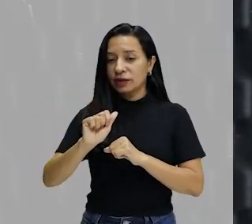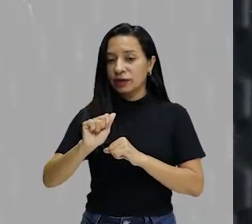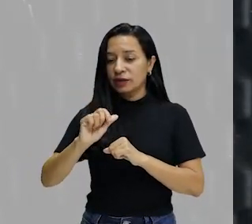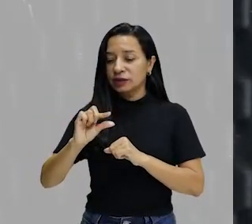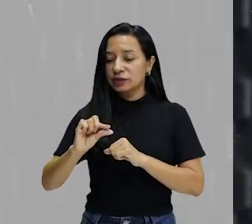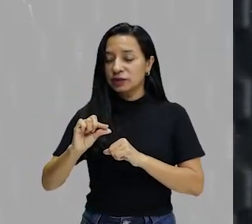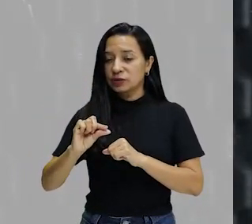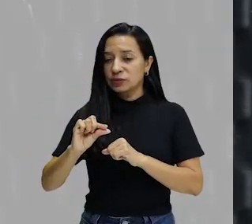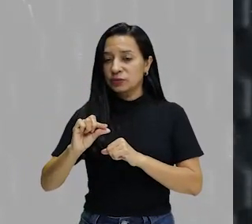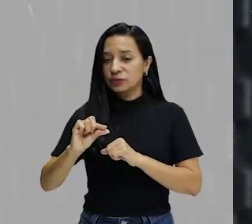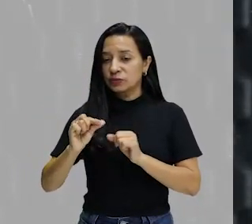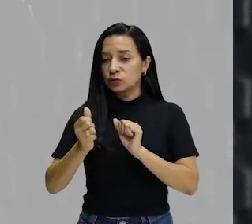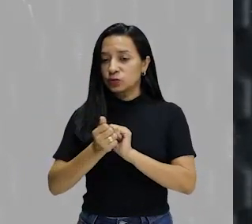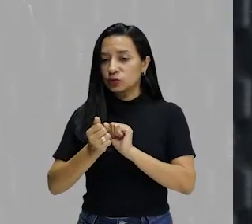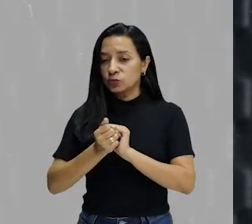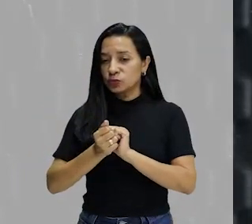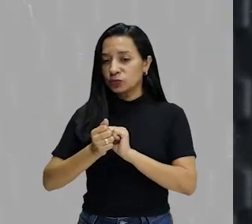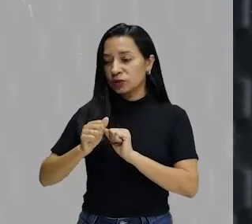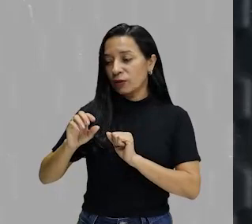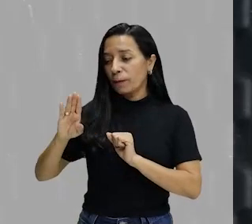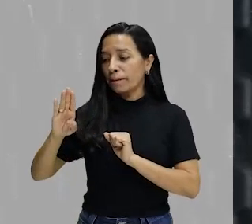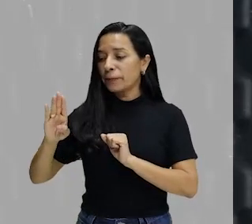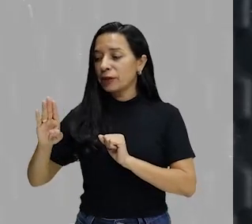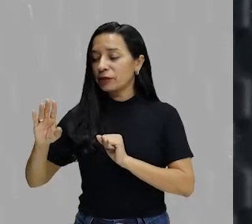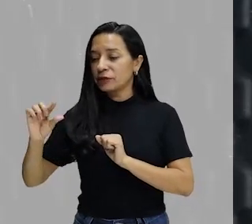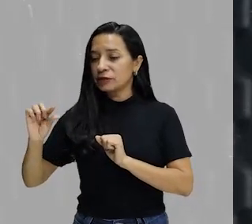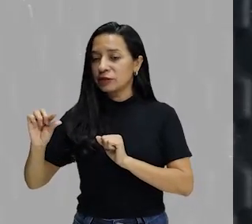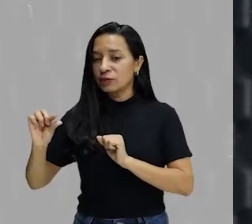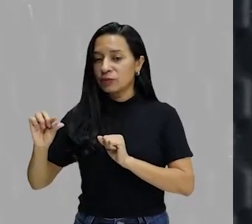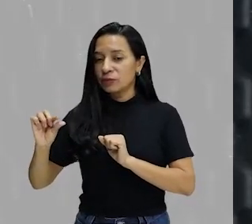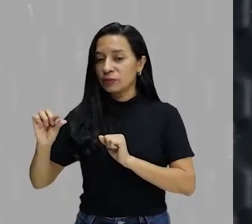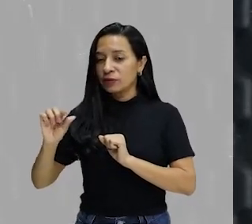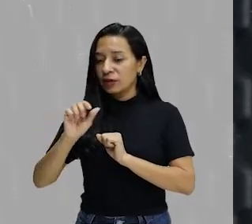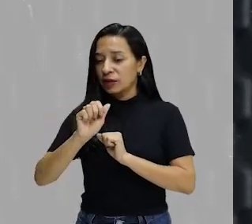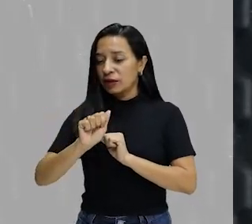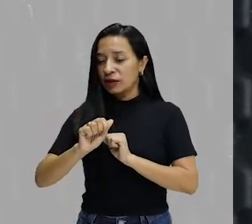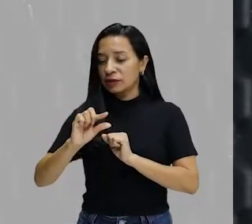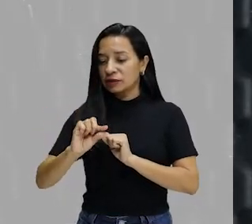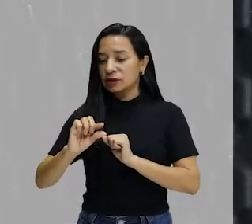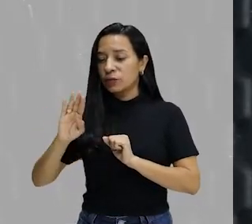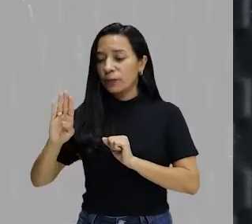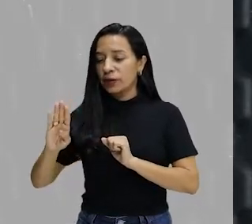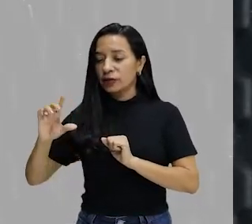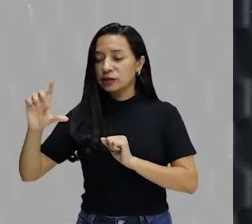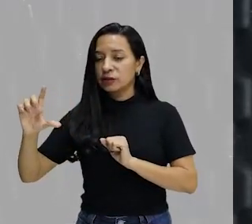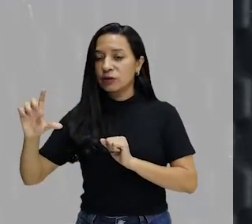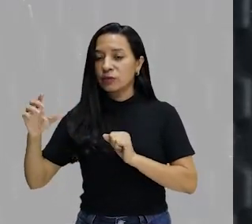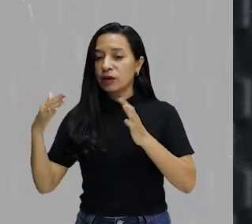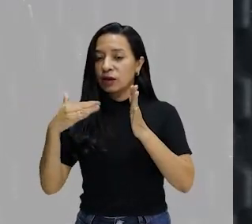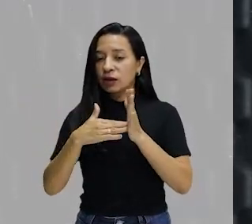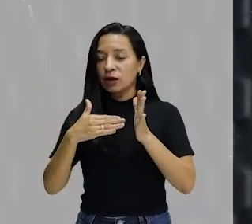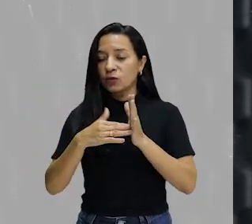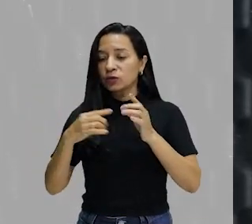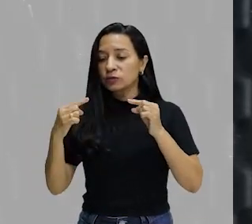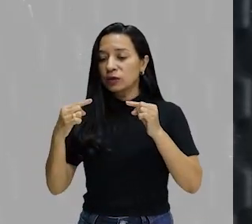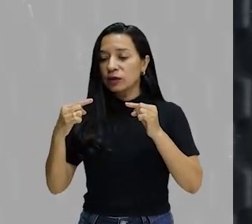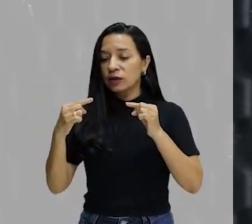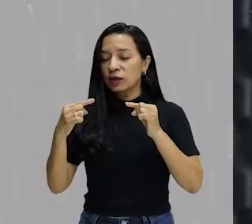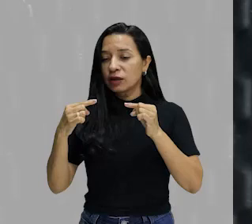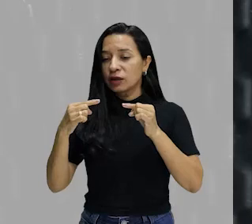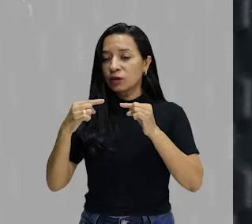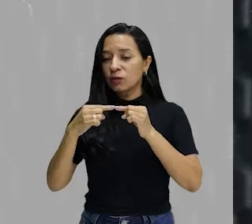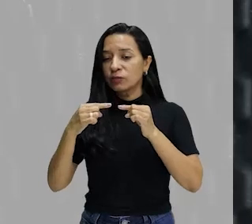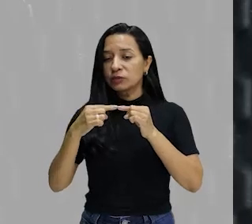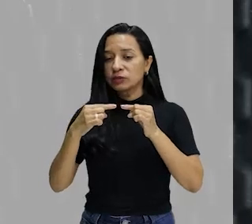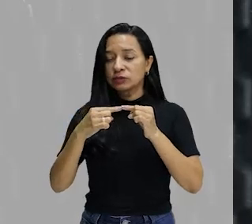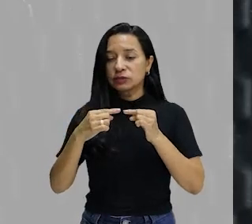este Azinho que se junta com este Bzão. Vai ficar Azinho Bzão. E a última combinação de gameta